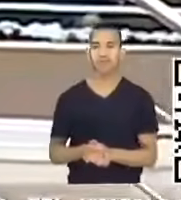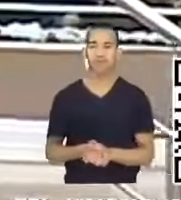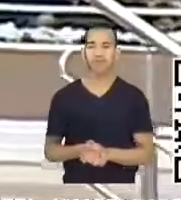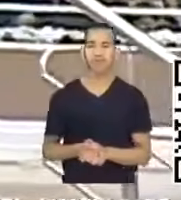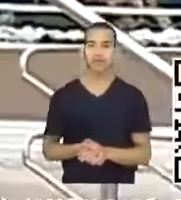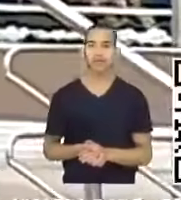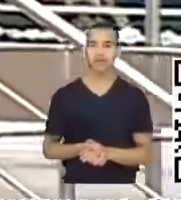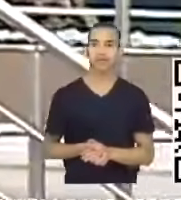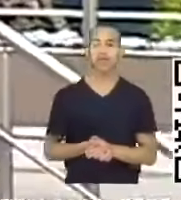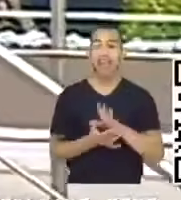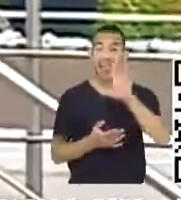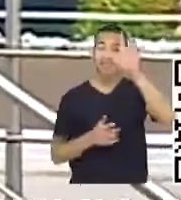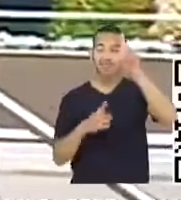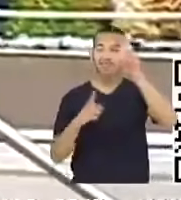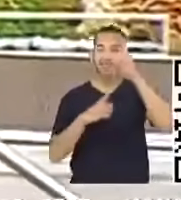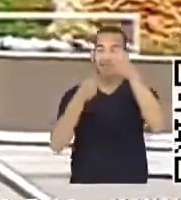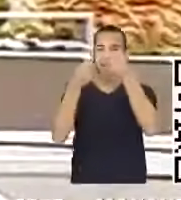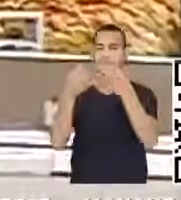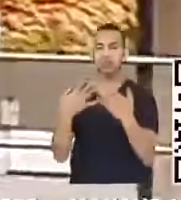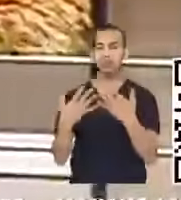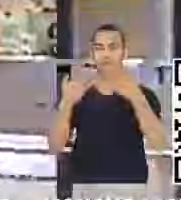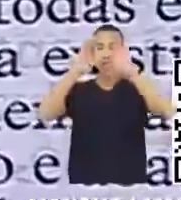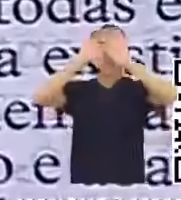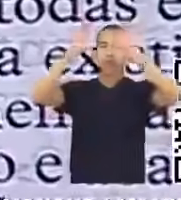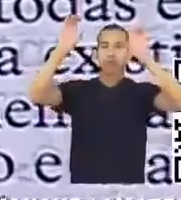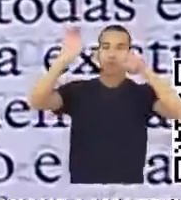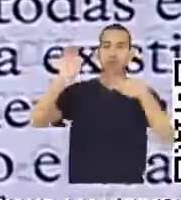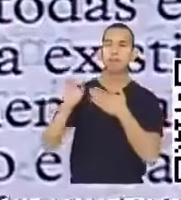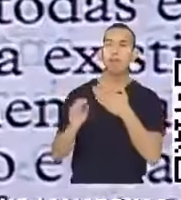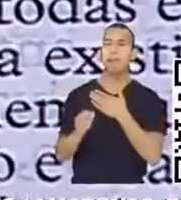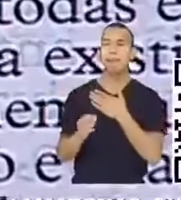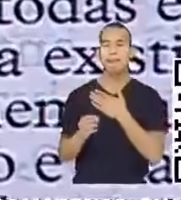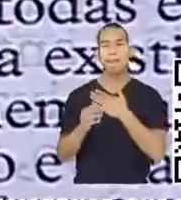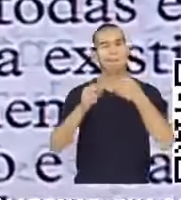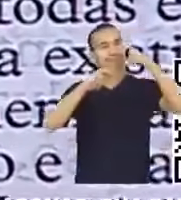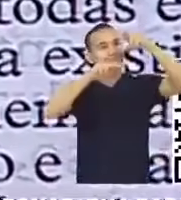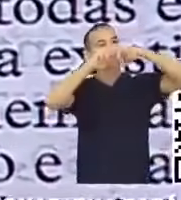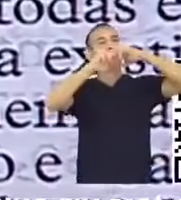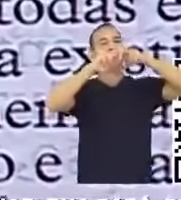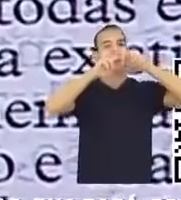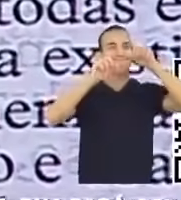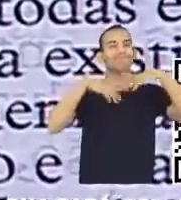o que Deus fala assim o céu é o meu trono ou seja